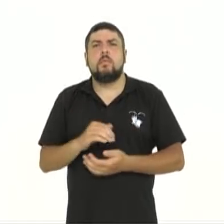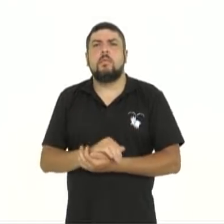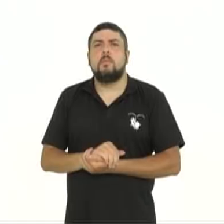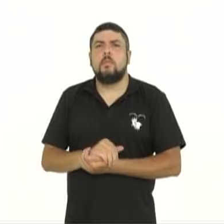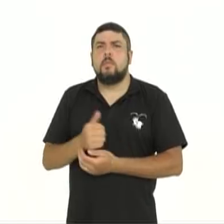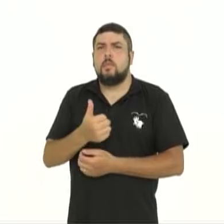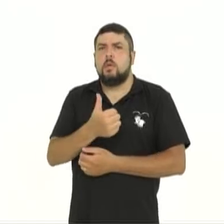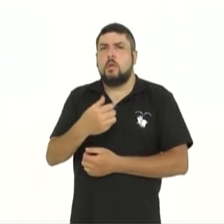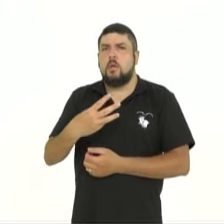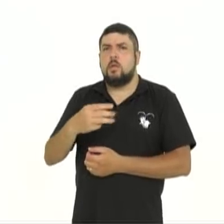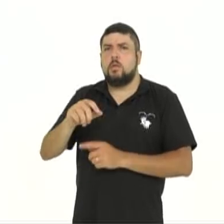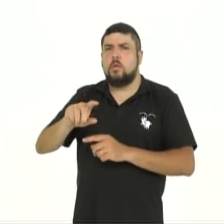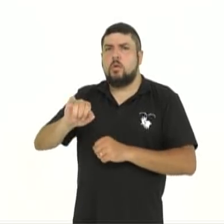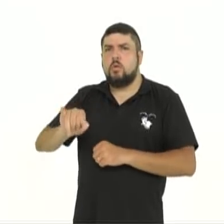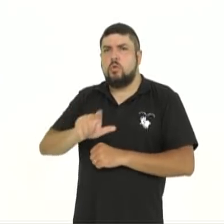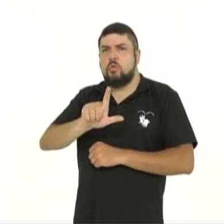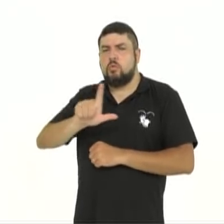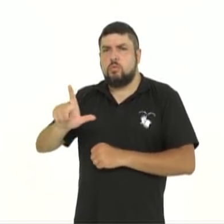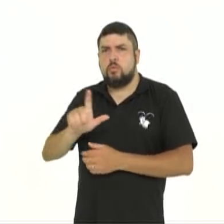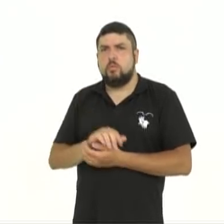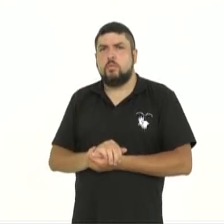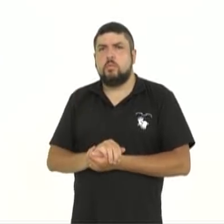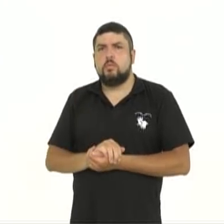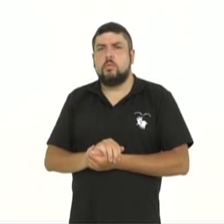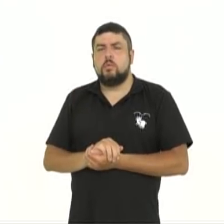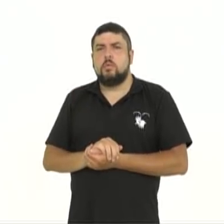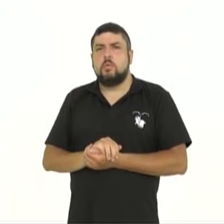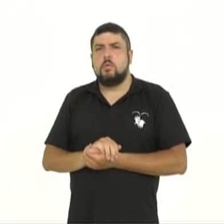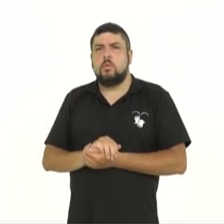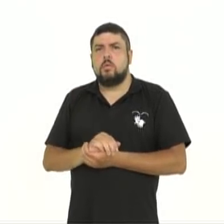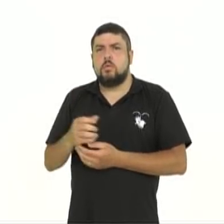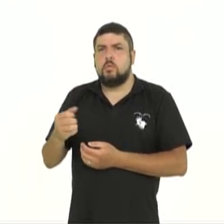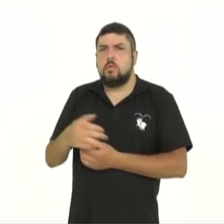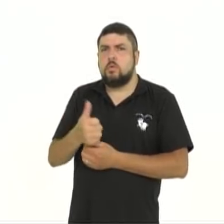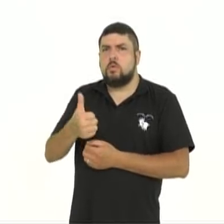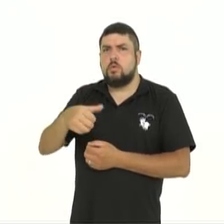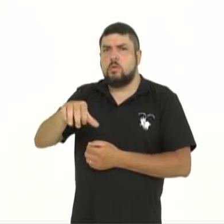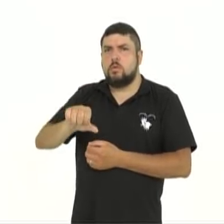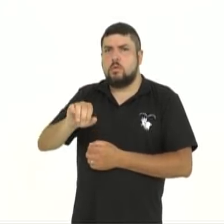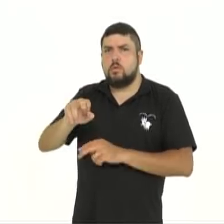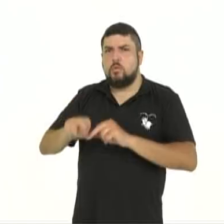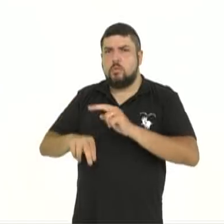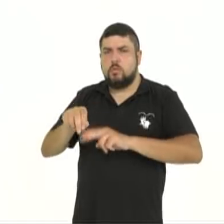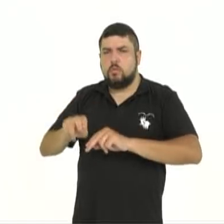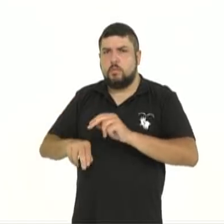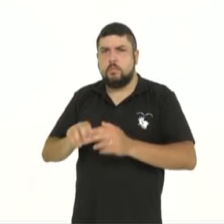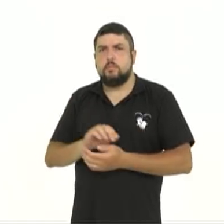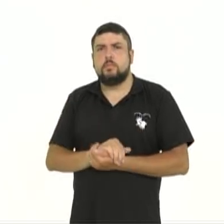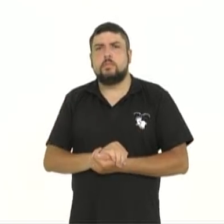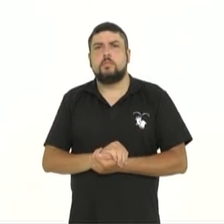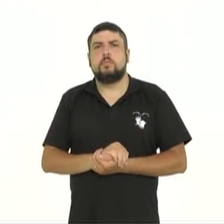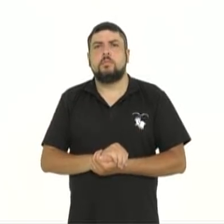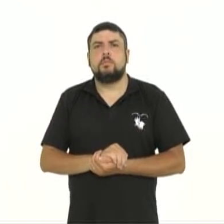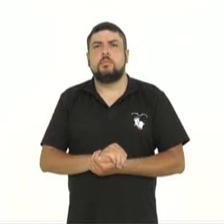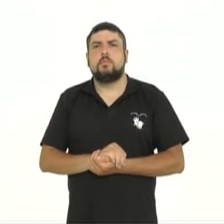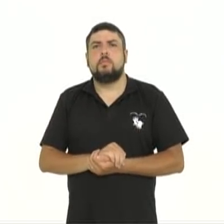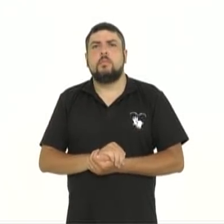56 minutos. Atualizada em 19 de junho de 2019 mesmo, né? Então, a gente tem